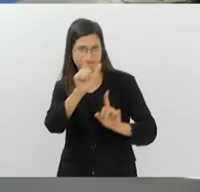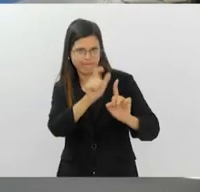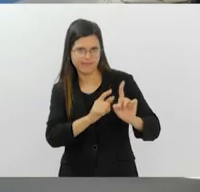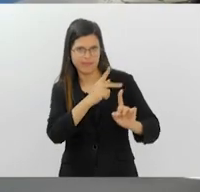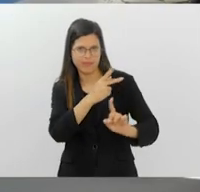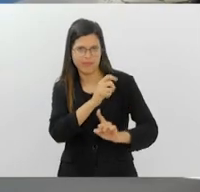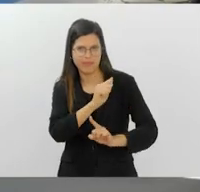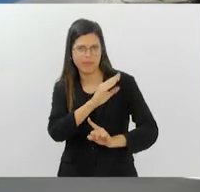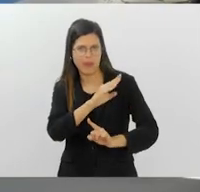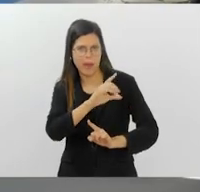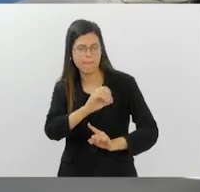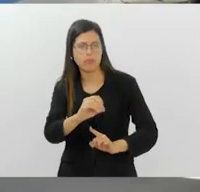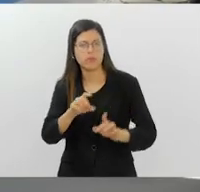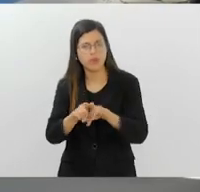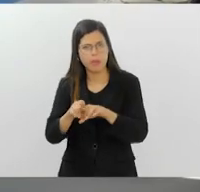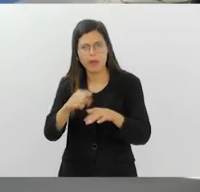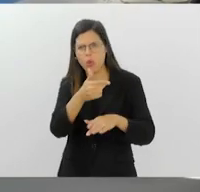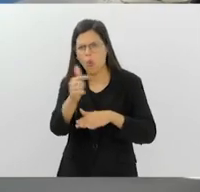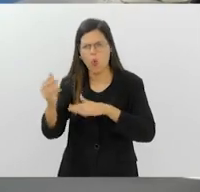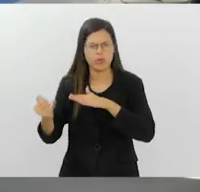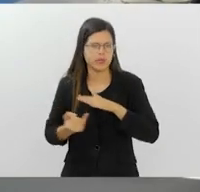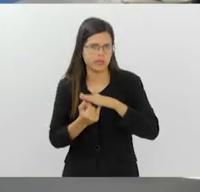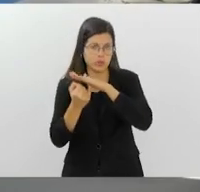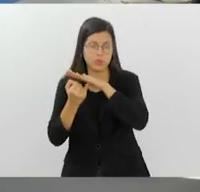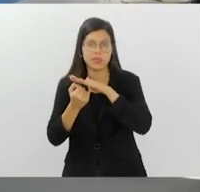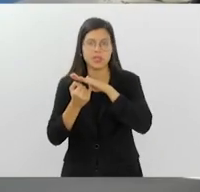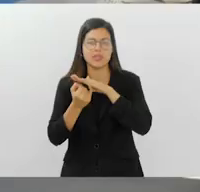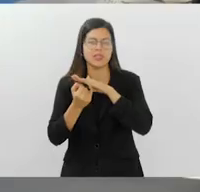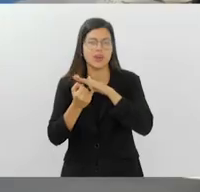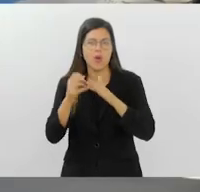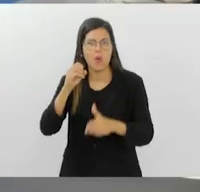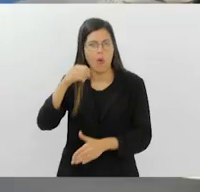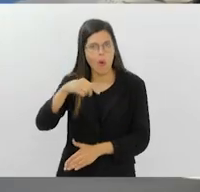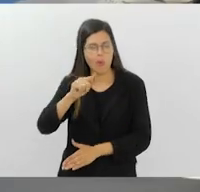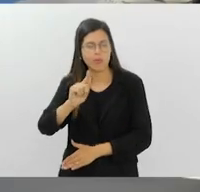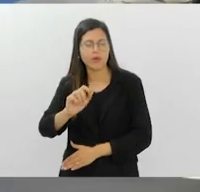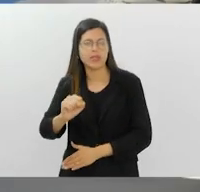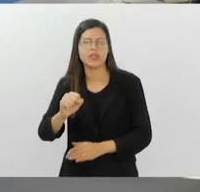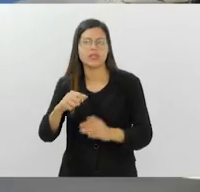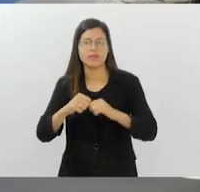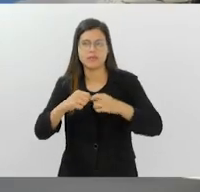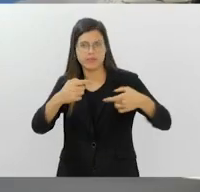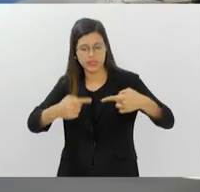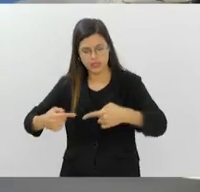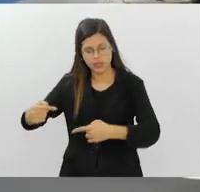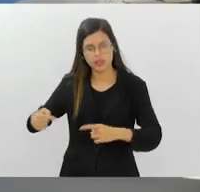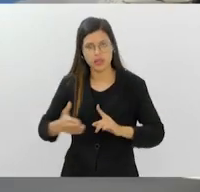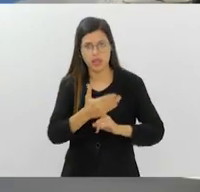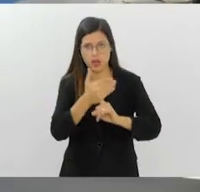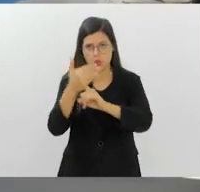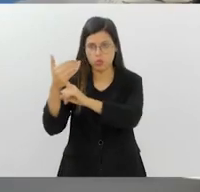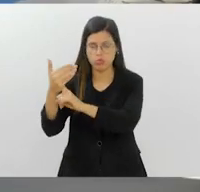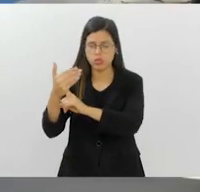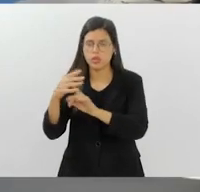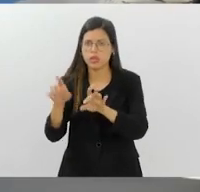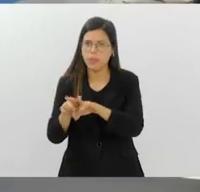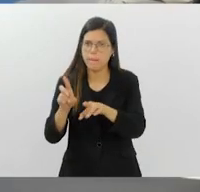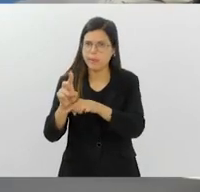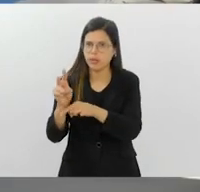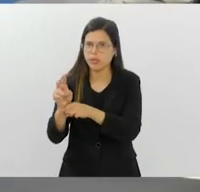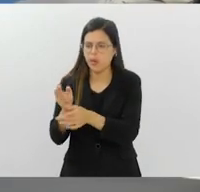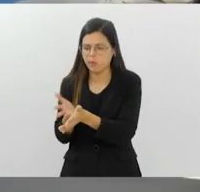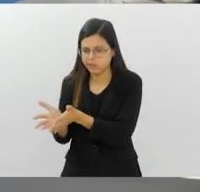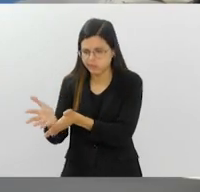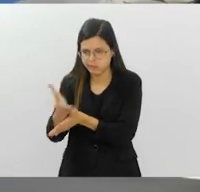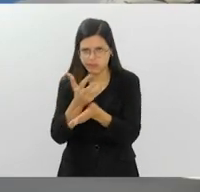outras instituições ONGs no geral que fazem o debate de tecnologia e da proteção dos dados pessoais e eu acho que